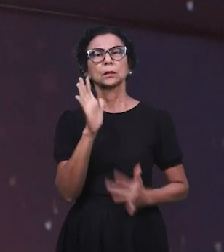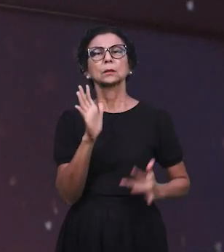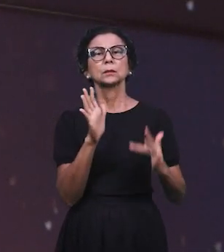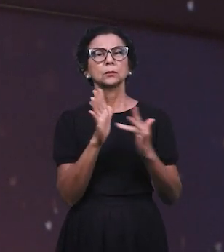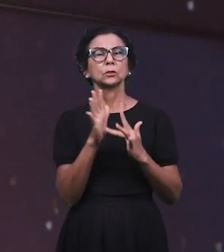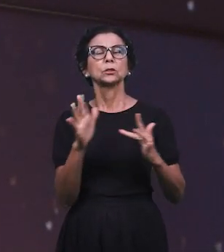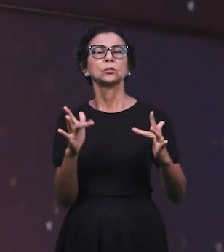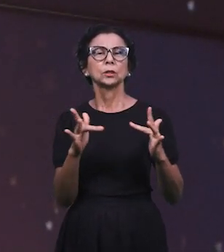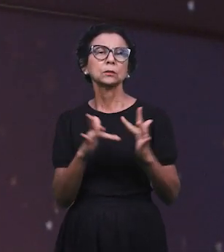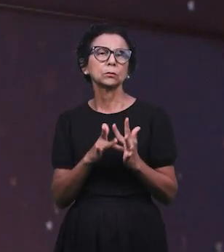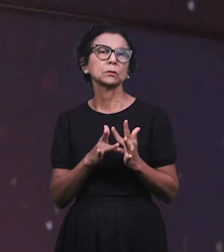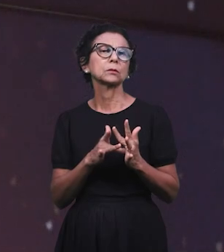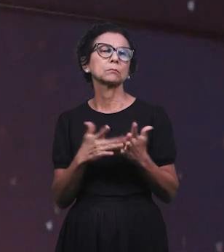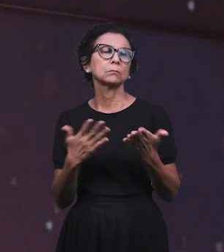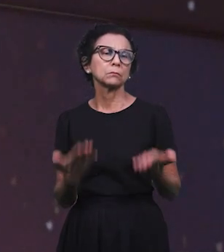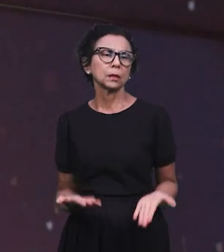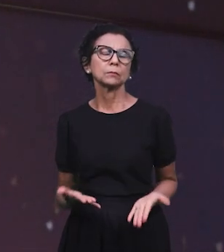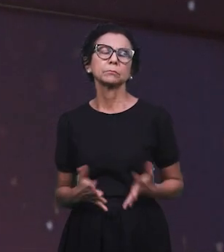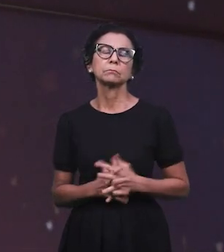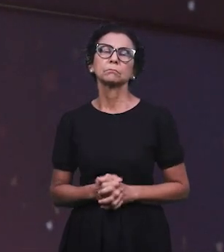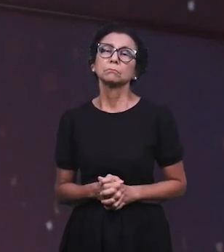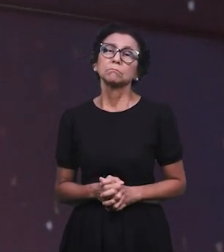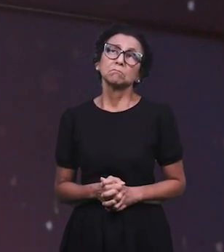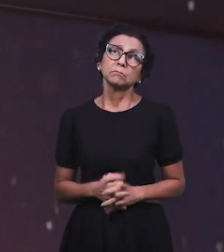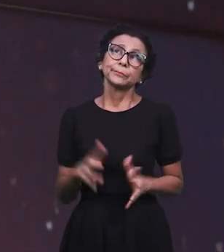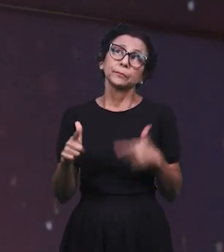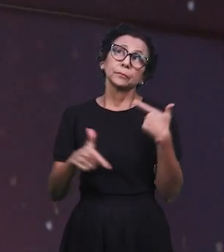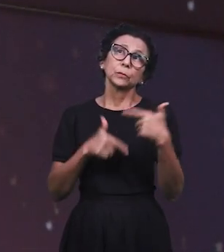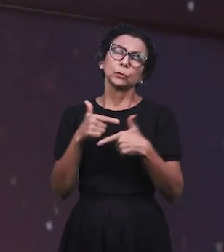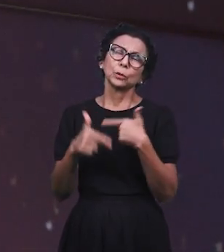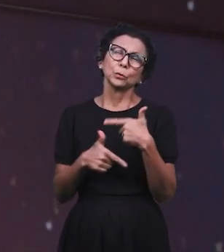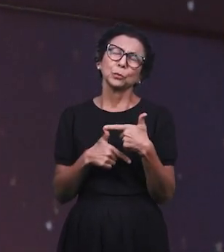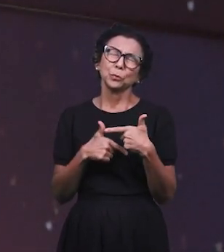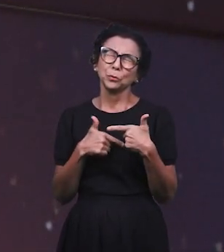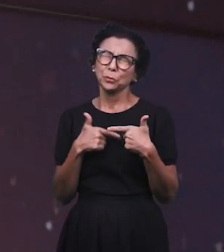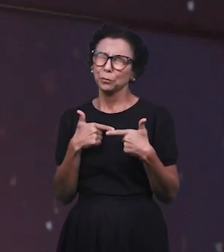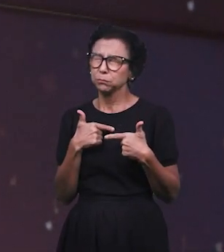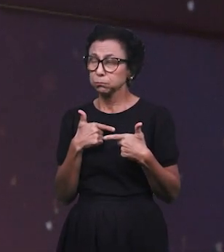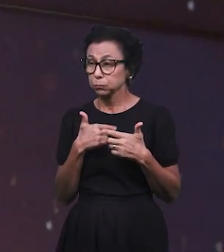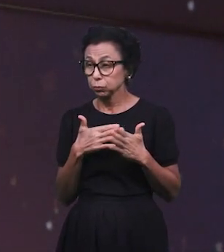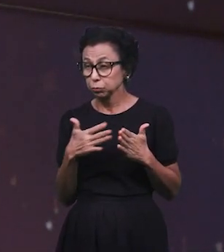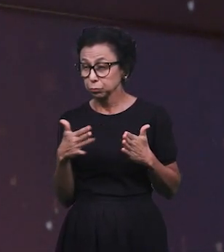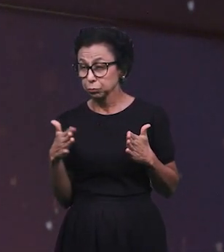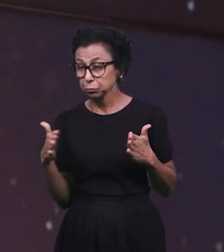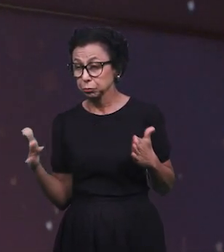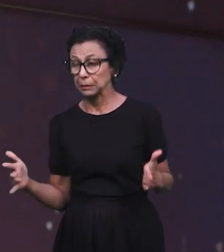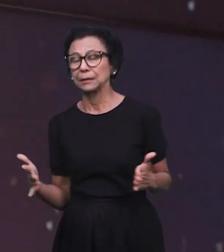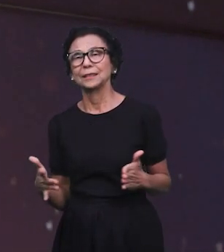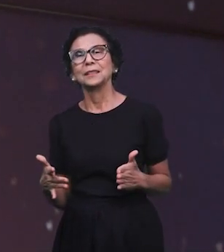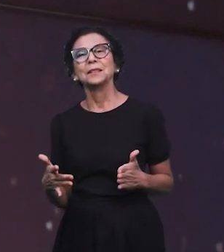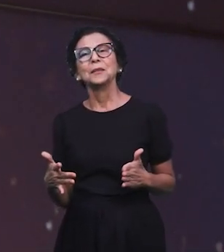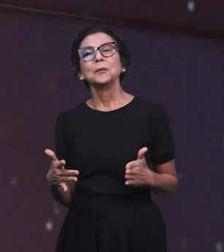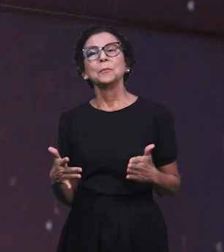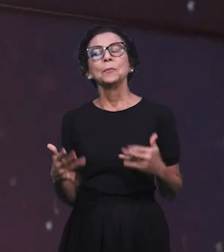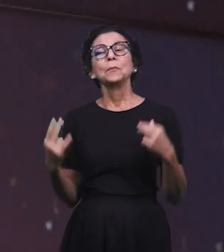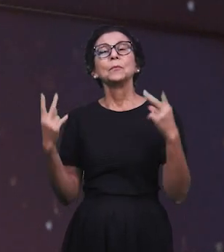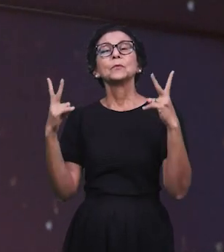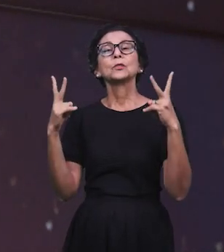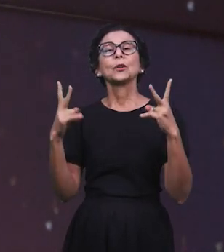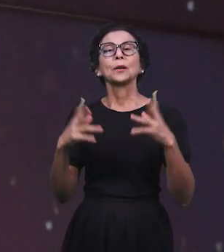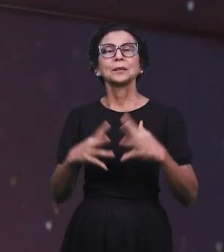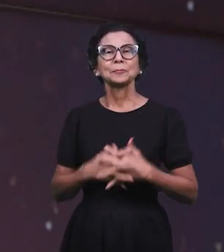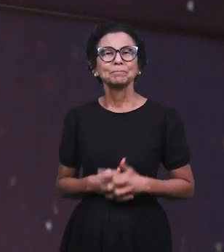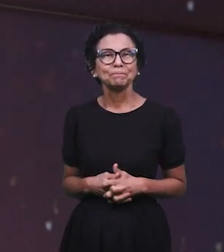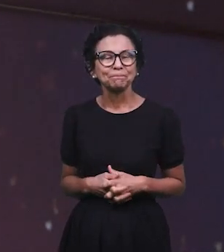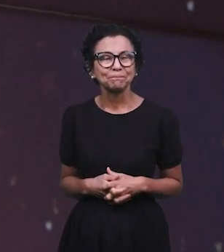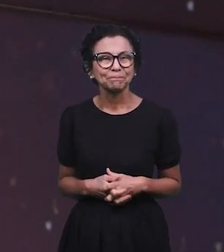revelação, vivendo revelação. Não importa a luta que se levante, a luta que se levantou foi muito grande, mas a vitória dela veio a